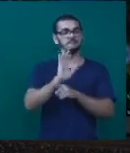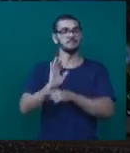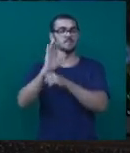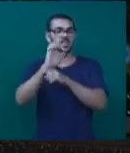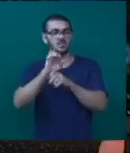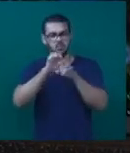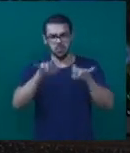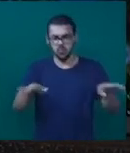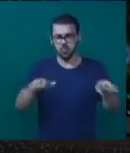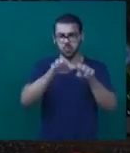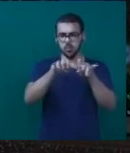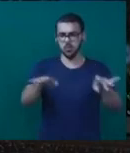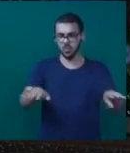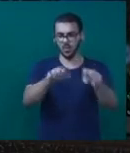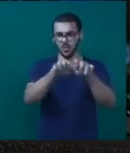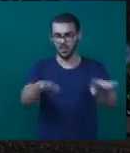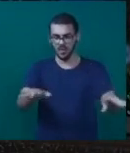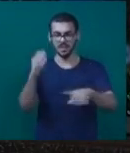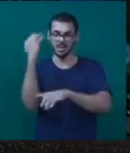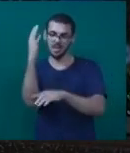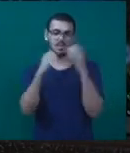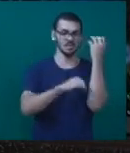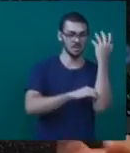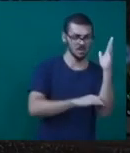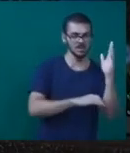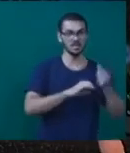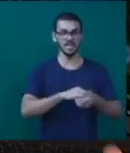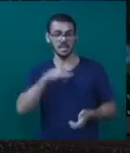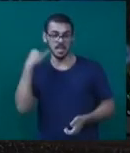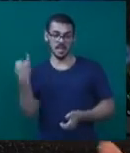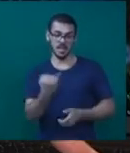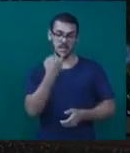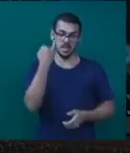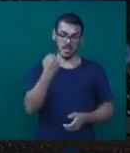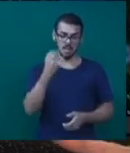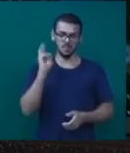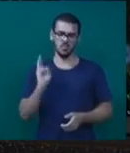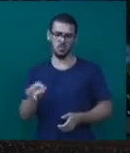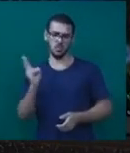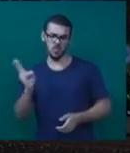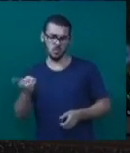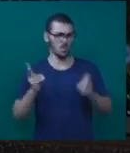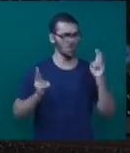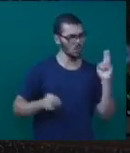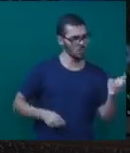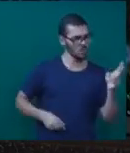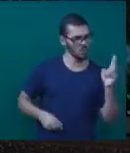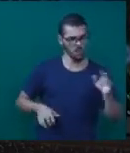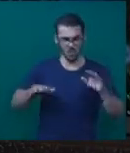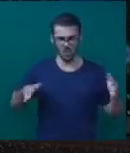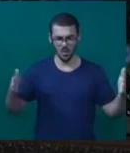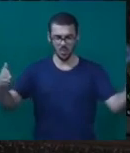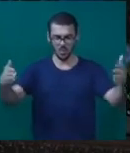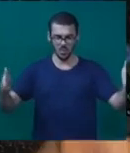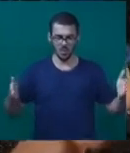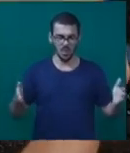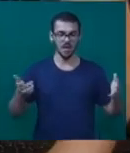natural, que são fontes das abelhas, né, que é importante manter esses remanescentes ao redor do cultivo. Então, a